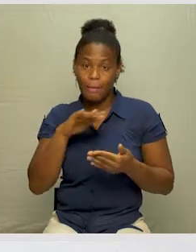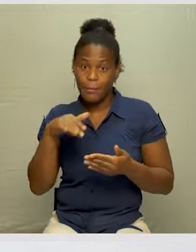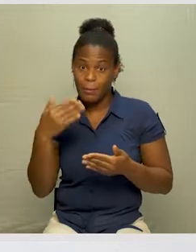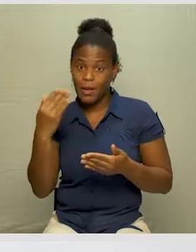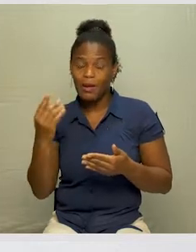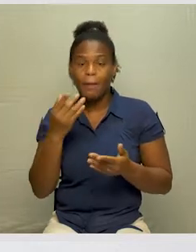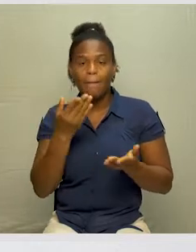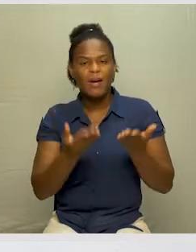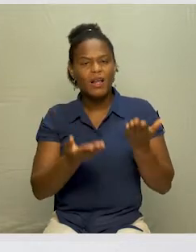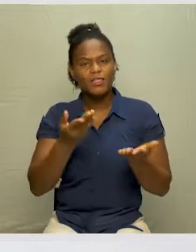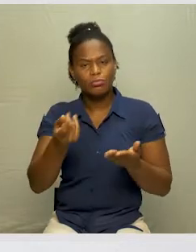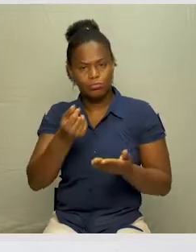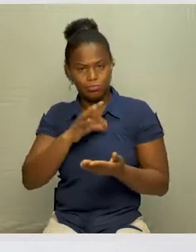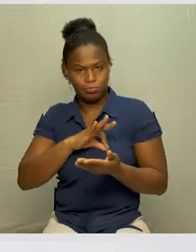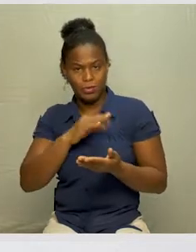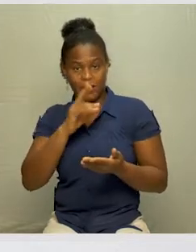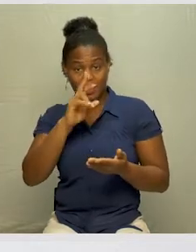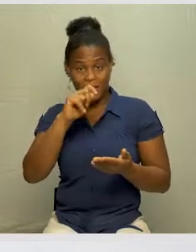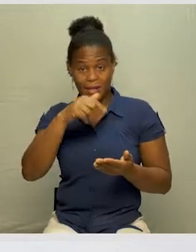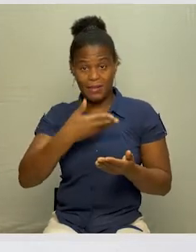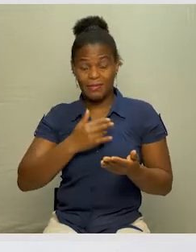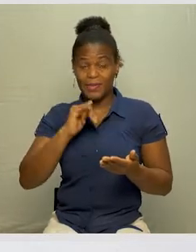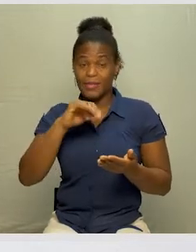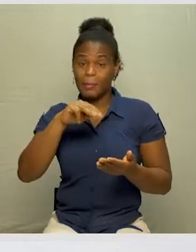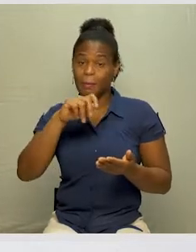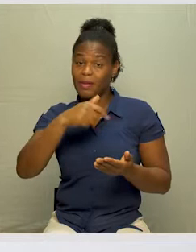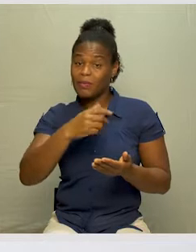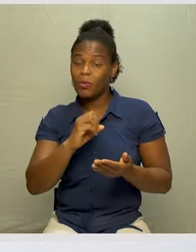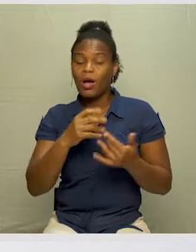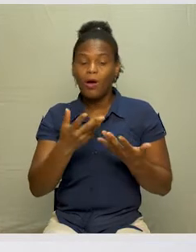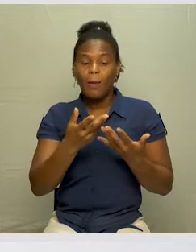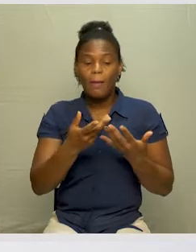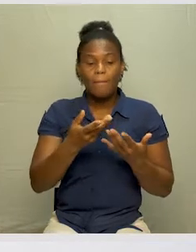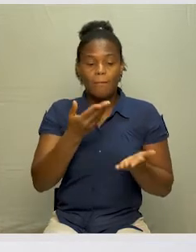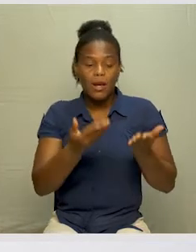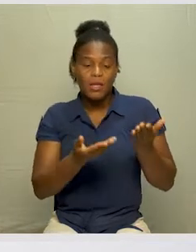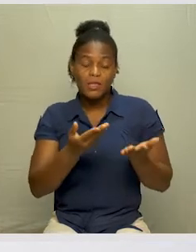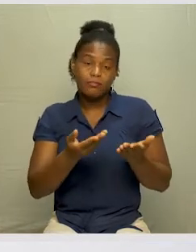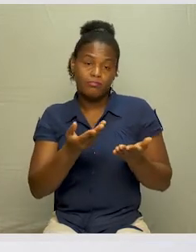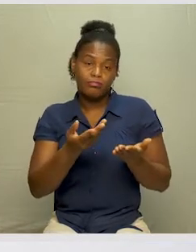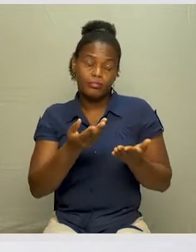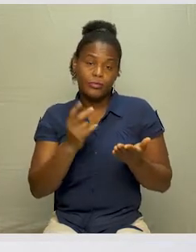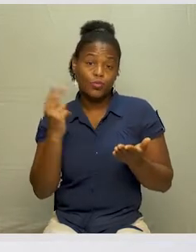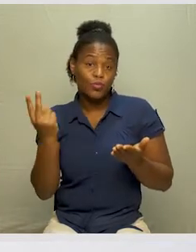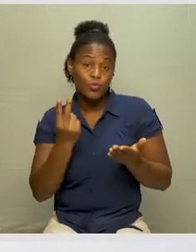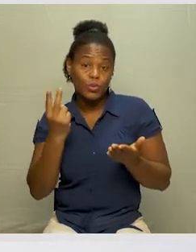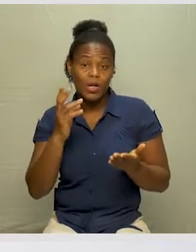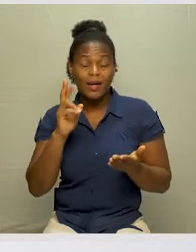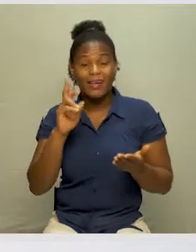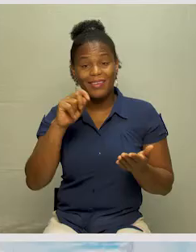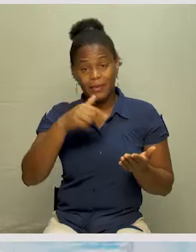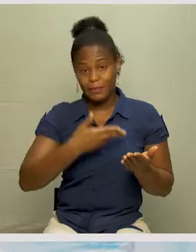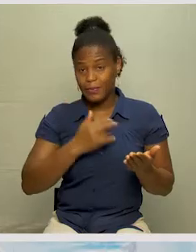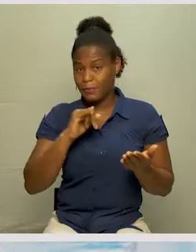balança de rendimentos. Balança de rendimento secundário, que é a balança de transferências correntes que nós já vimos na primeira